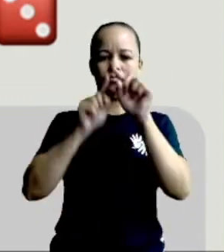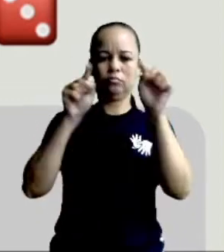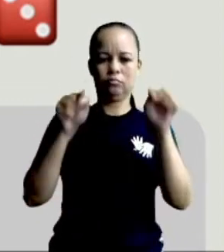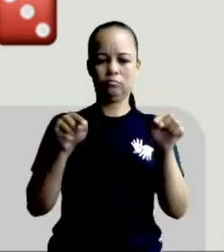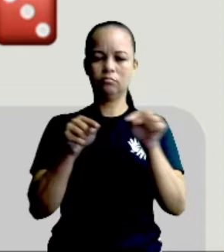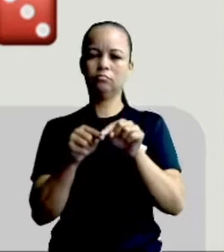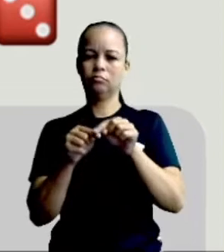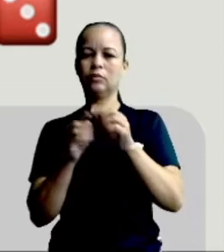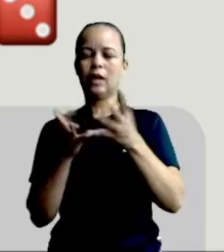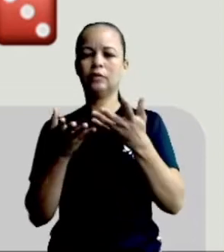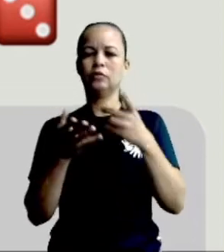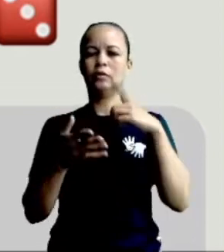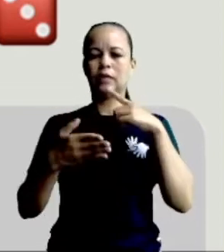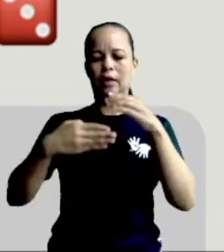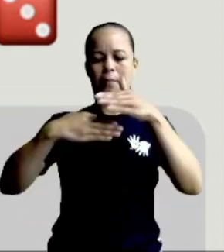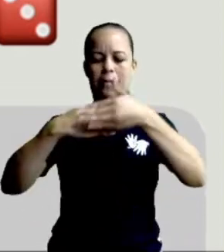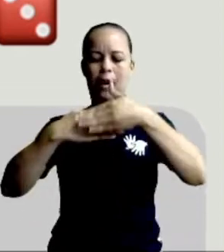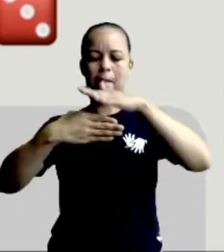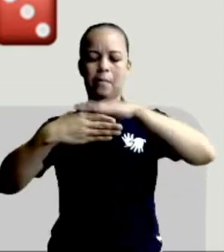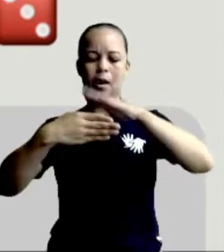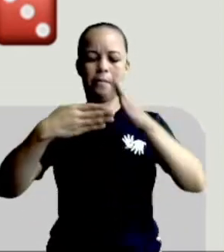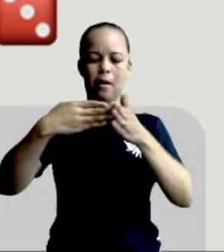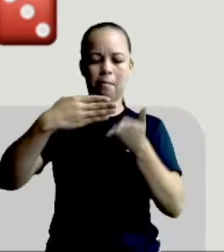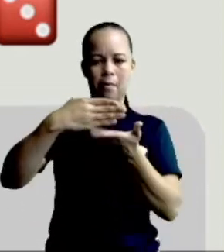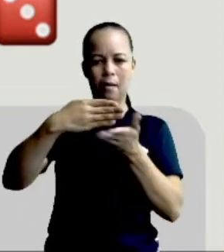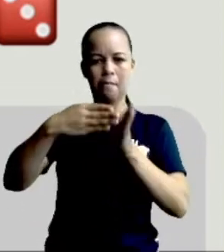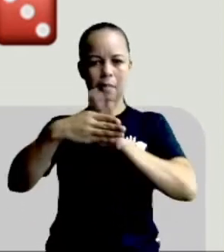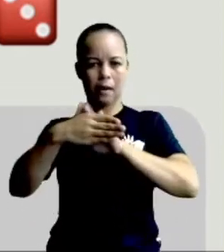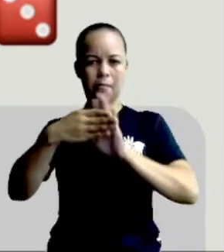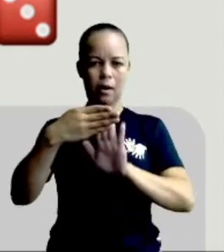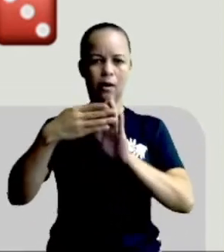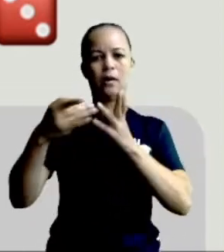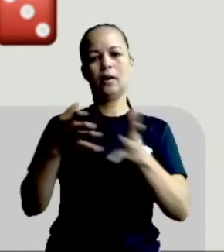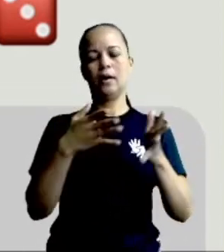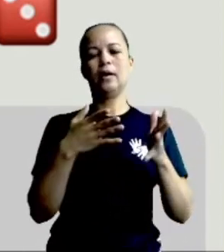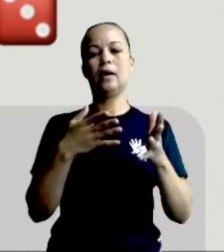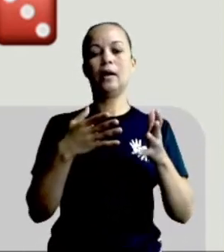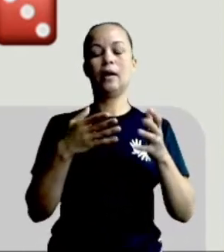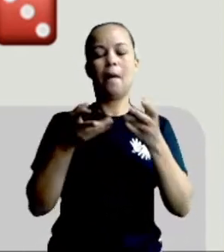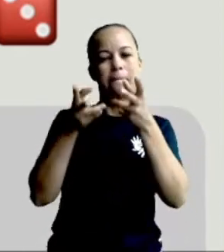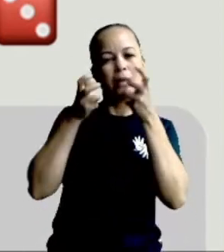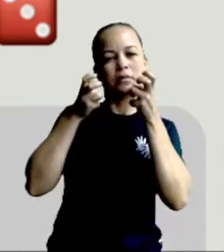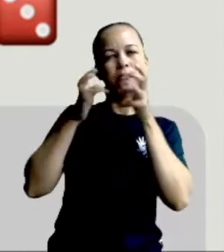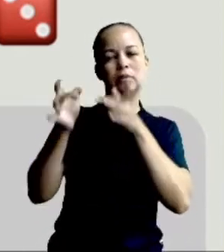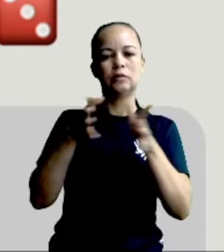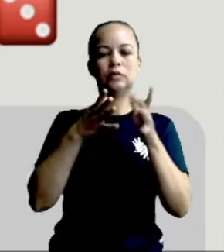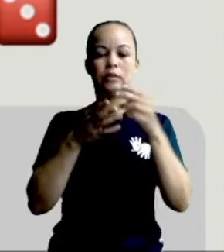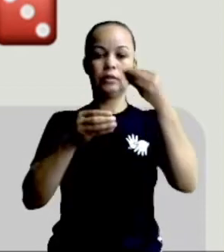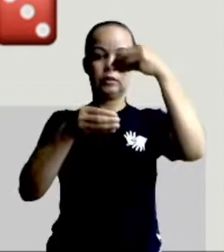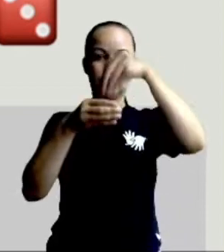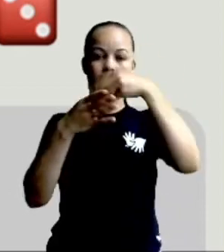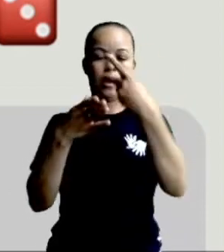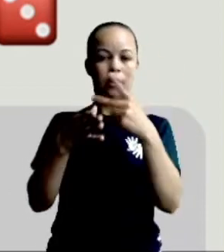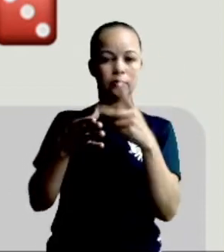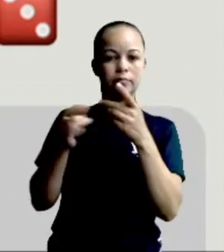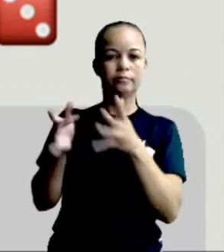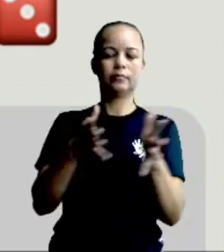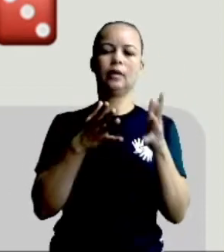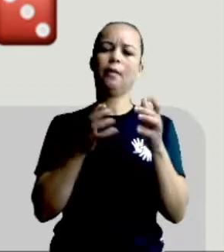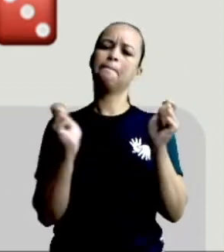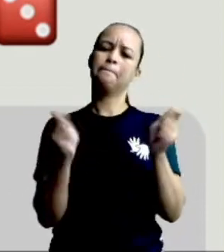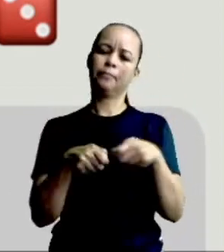aí ele tem de 1 a 6 representado? Então a gente pode perceber aí que dentro da possibilidade pode